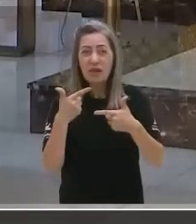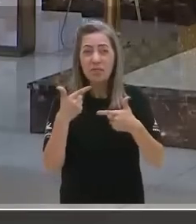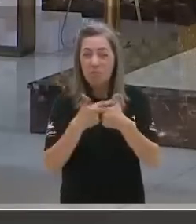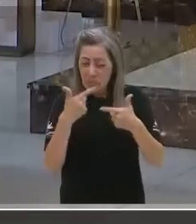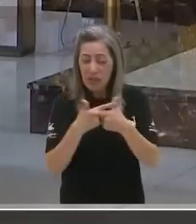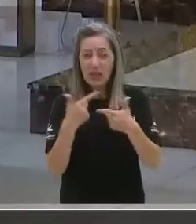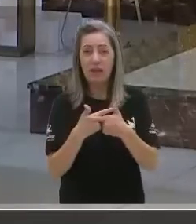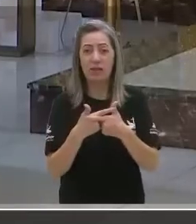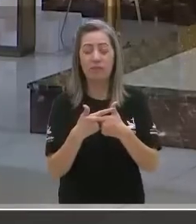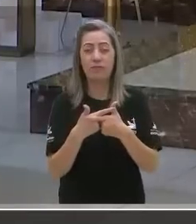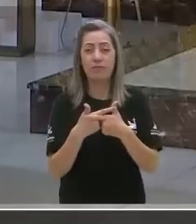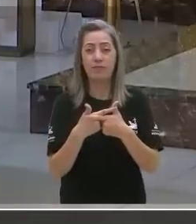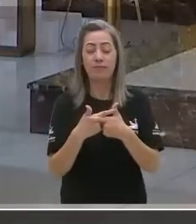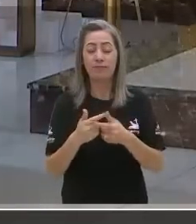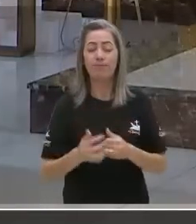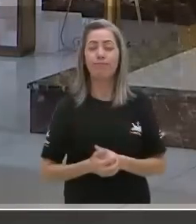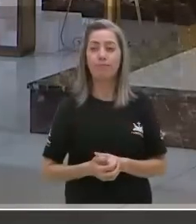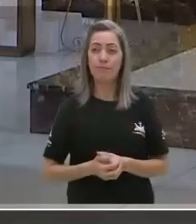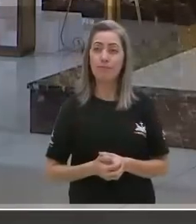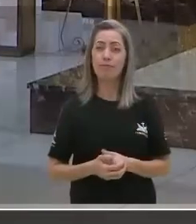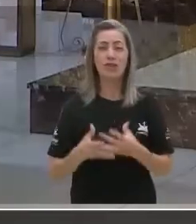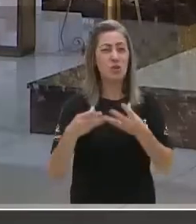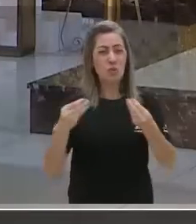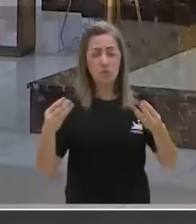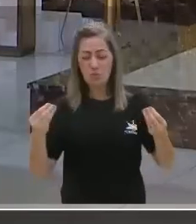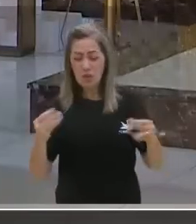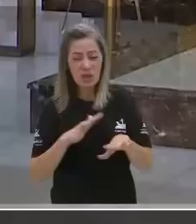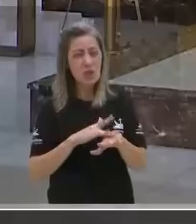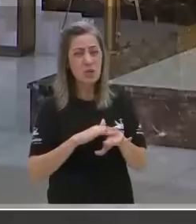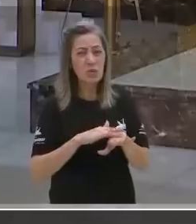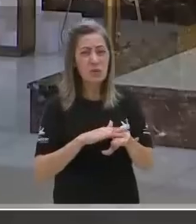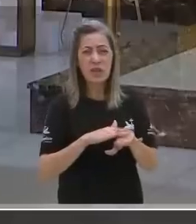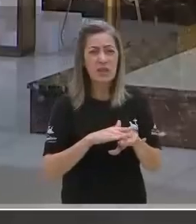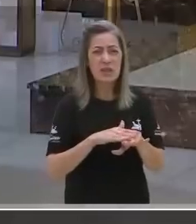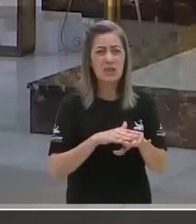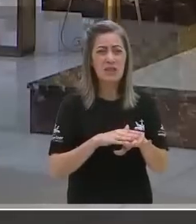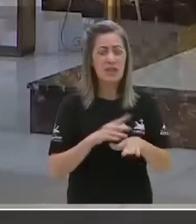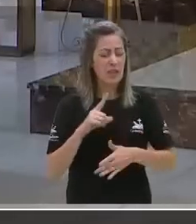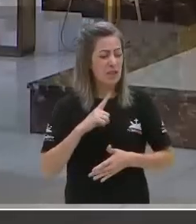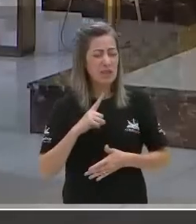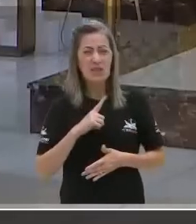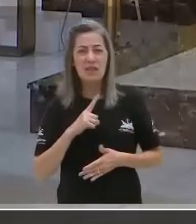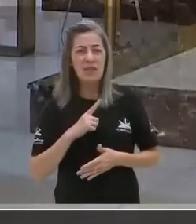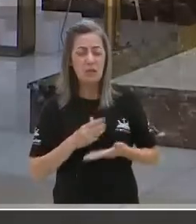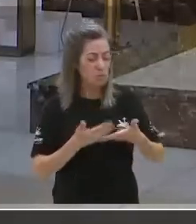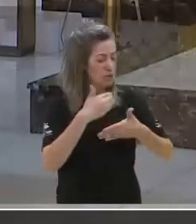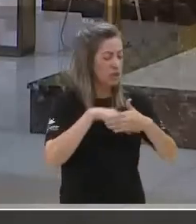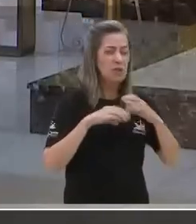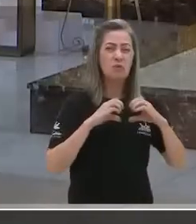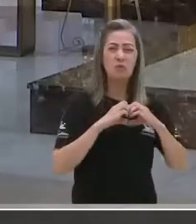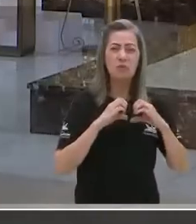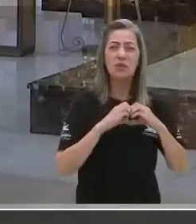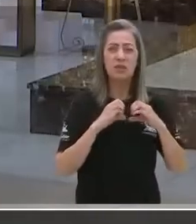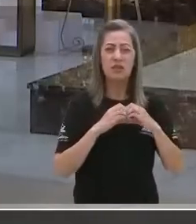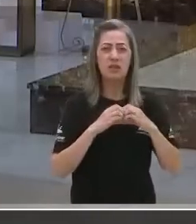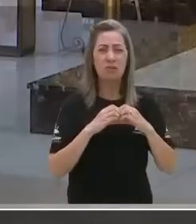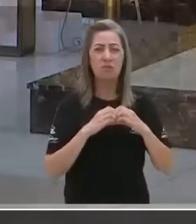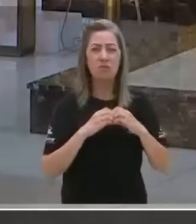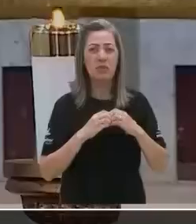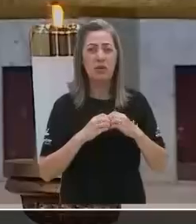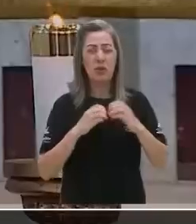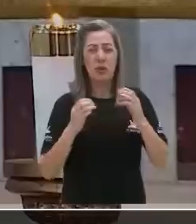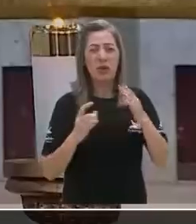Quantas feridas estão sendo carregadas, feridas abertas que causam